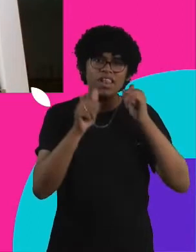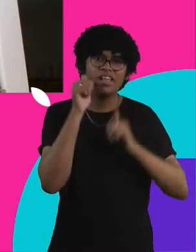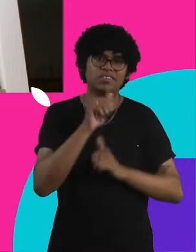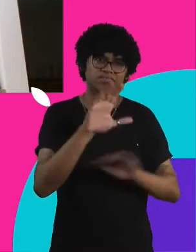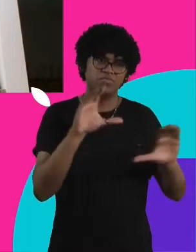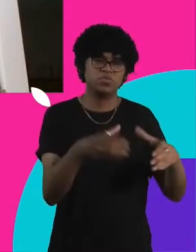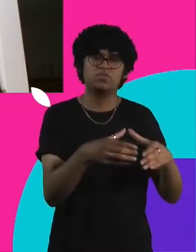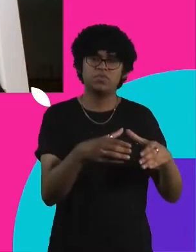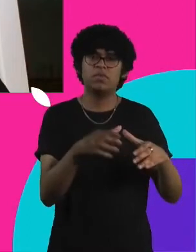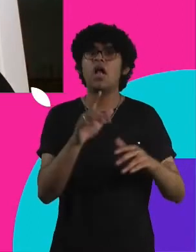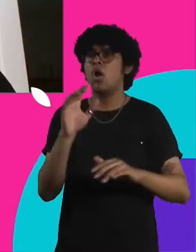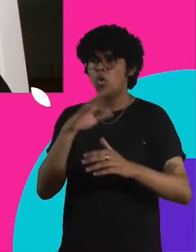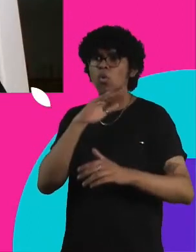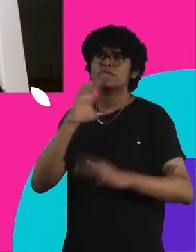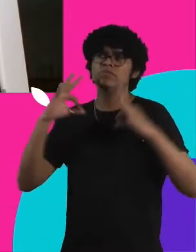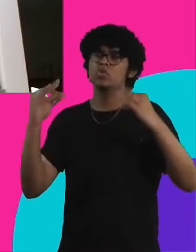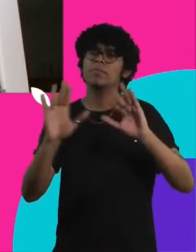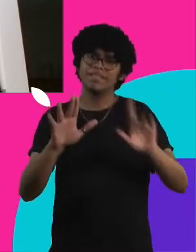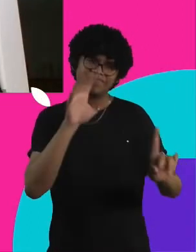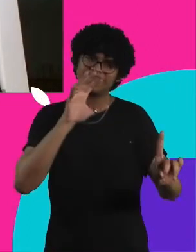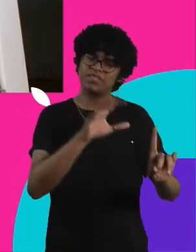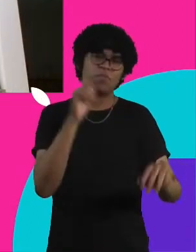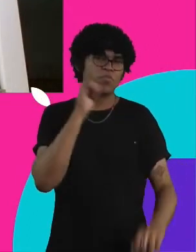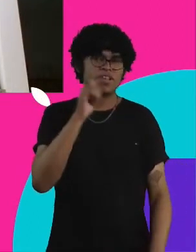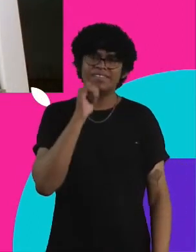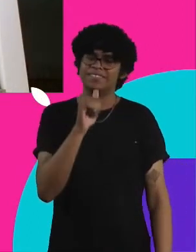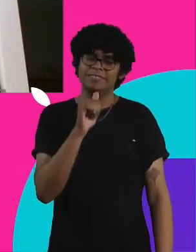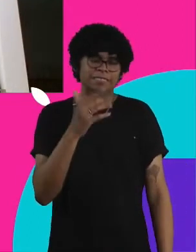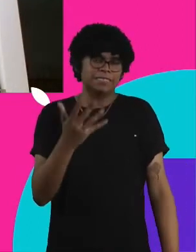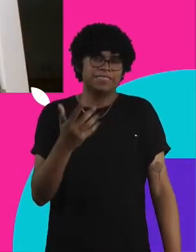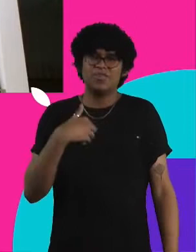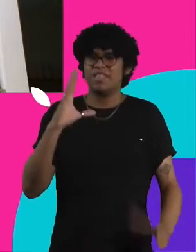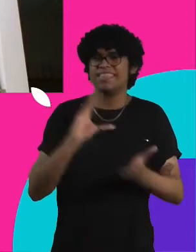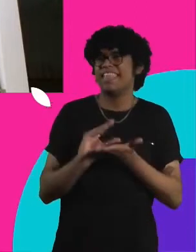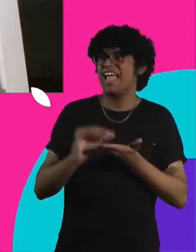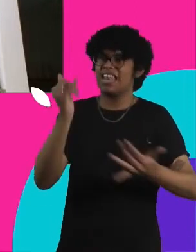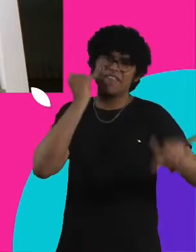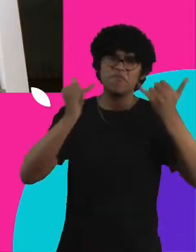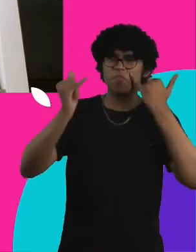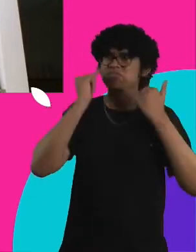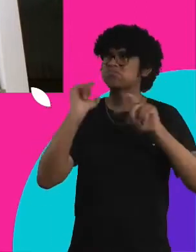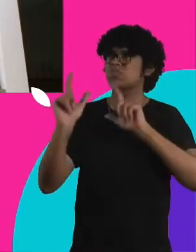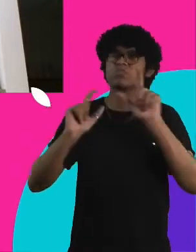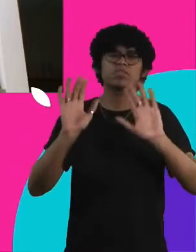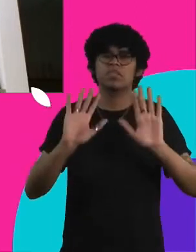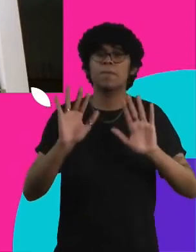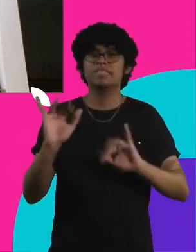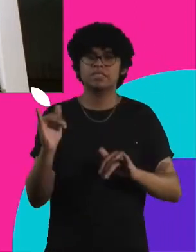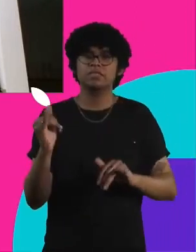foi especialmente perversa com as mulheres. Não vou ficar enchendo de dados, mas eu acho que tem algumas informações que são muito